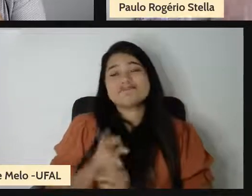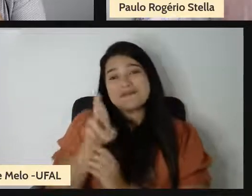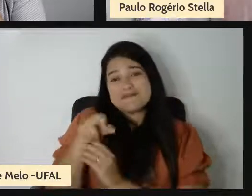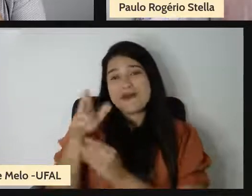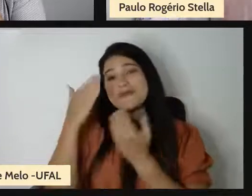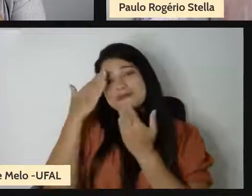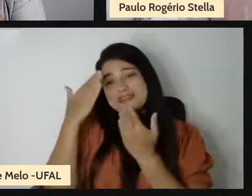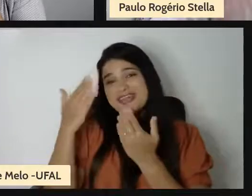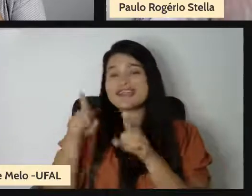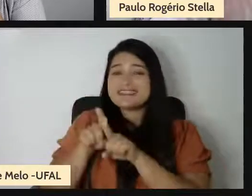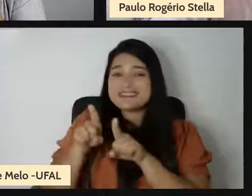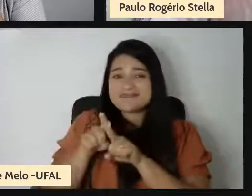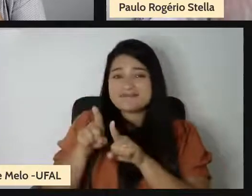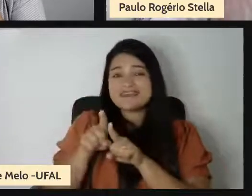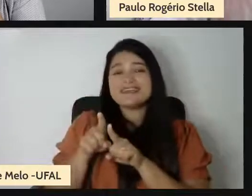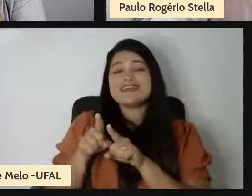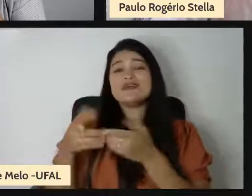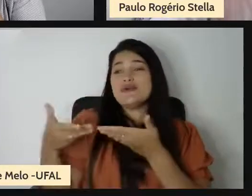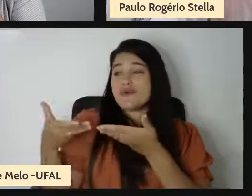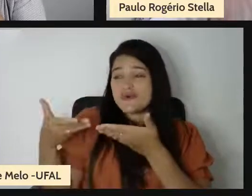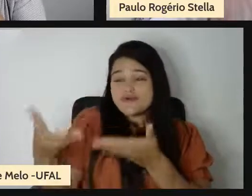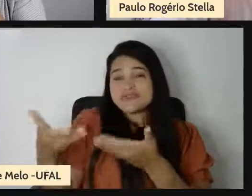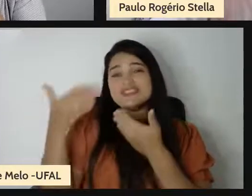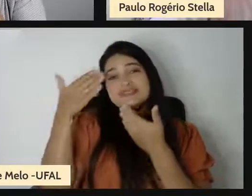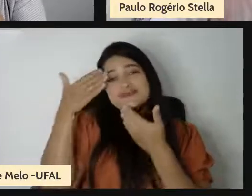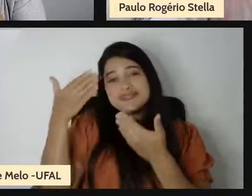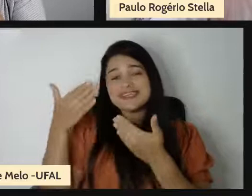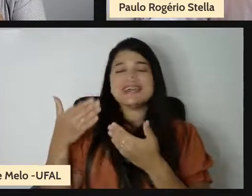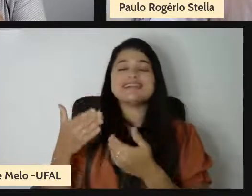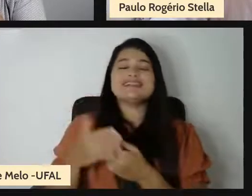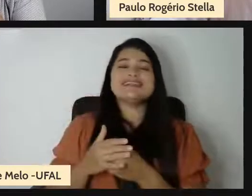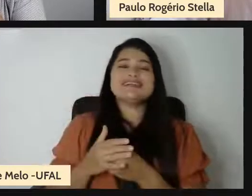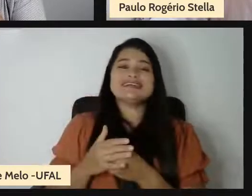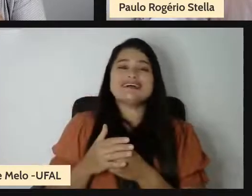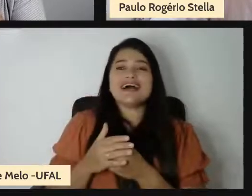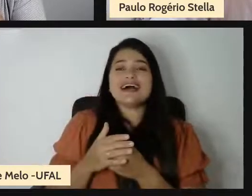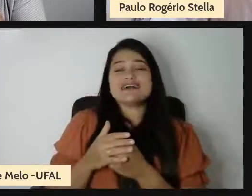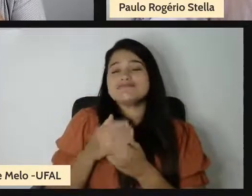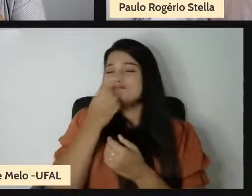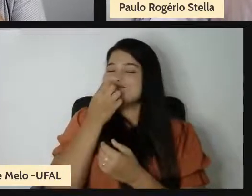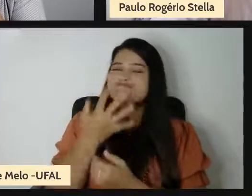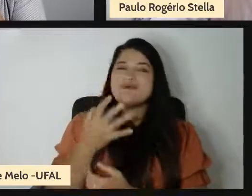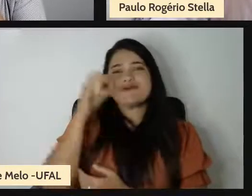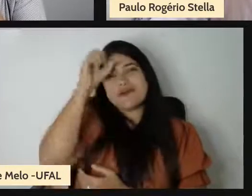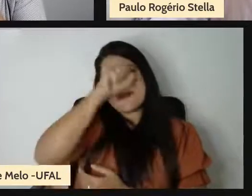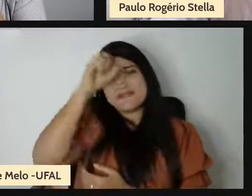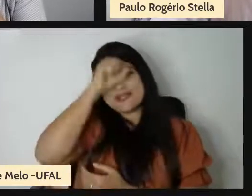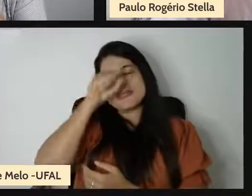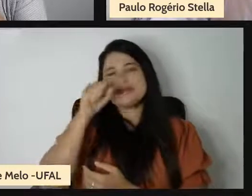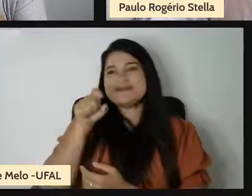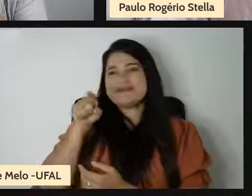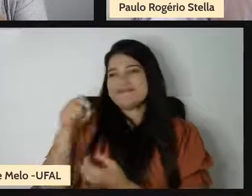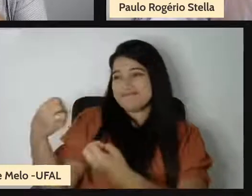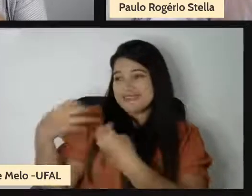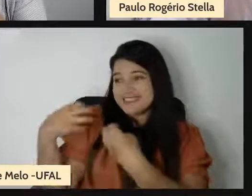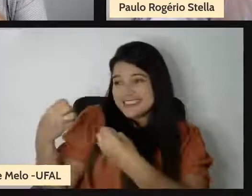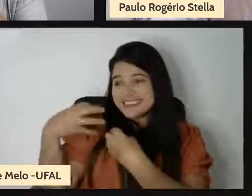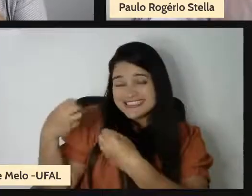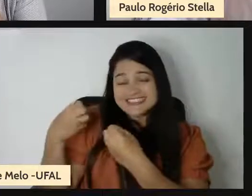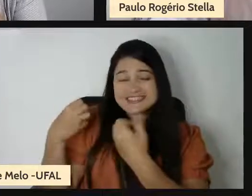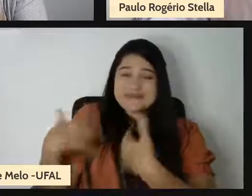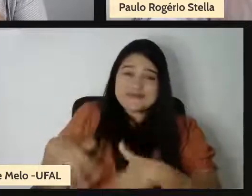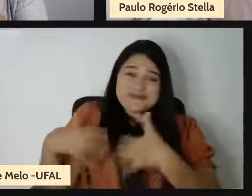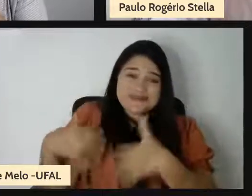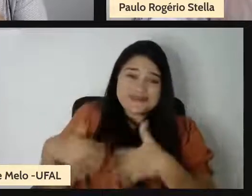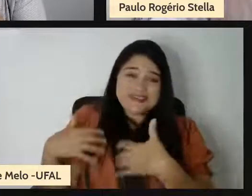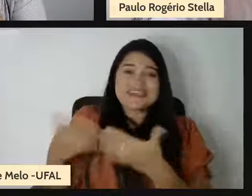pela oportunidade, pelo convite. Quero dizer que sempre aprendo muito com você, agora um pouco